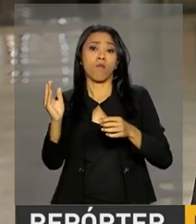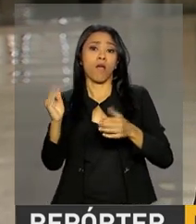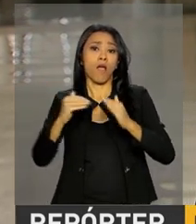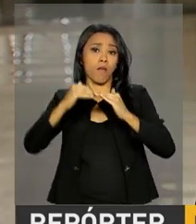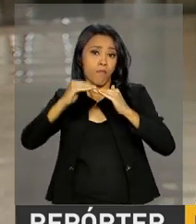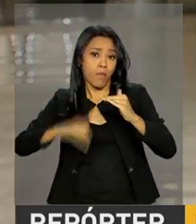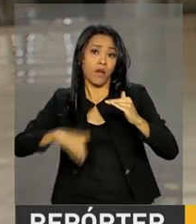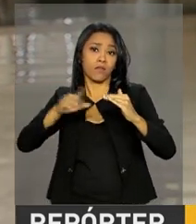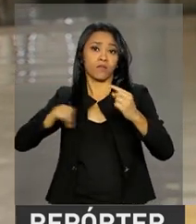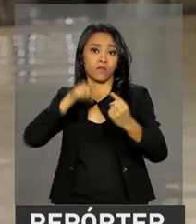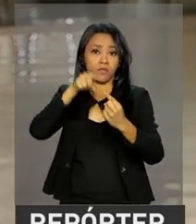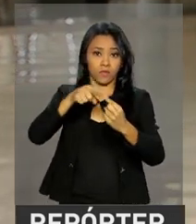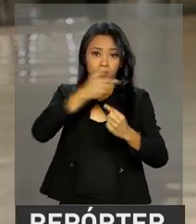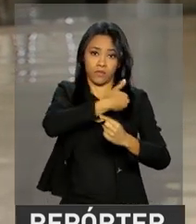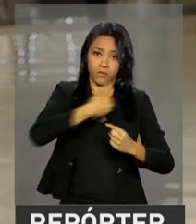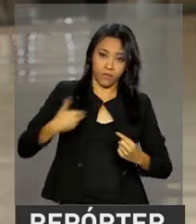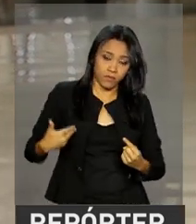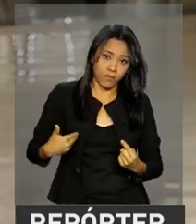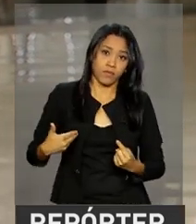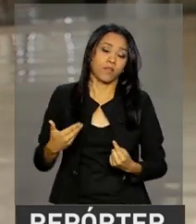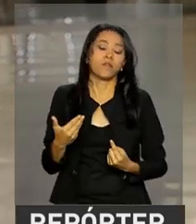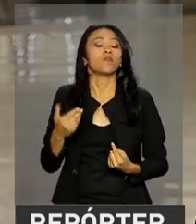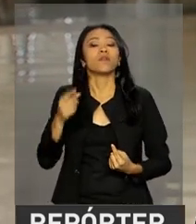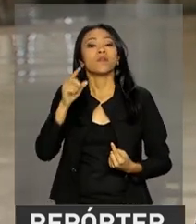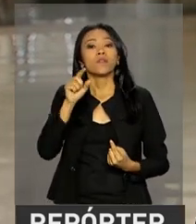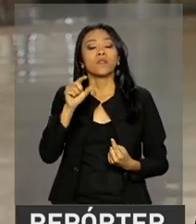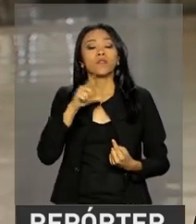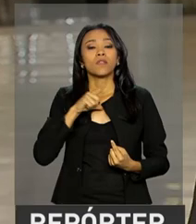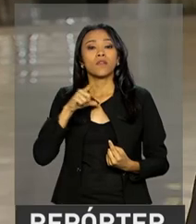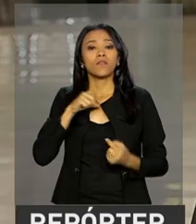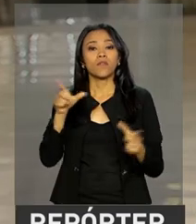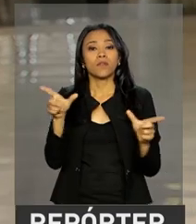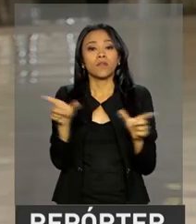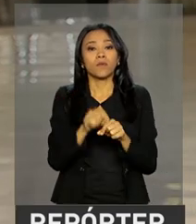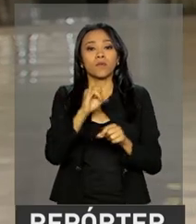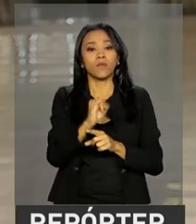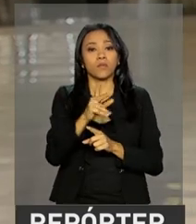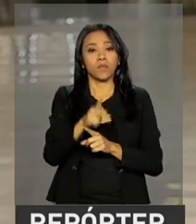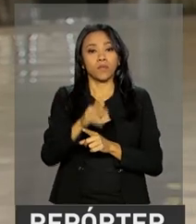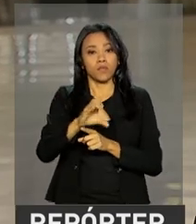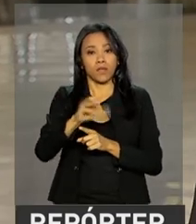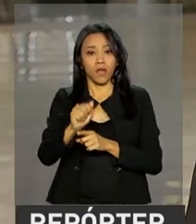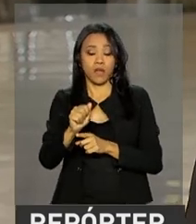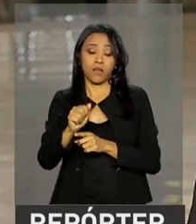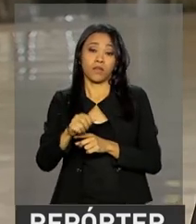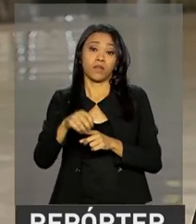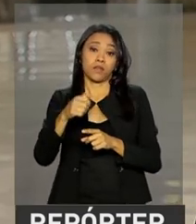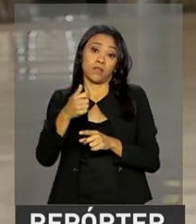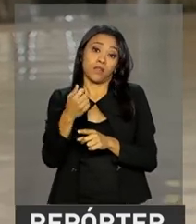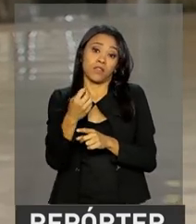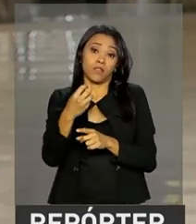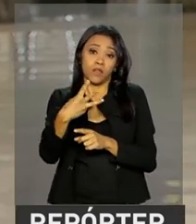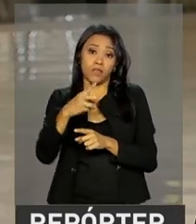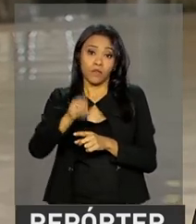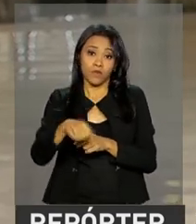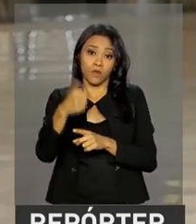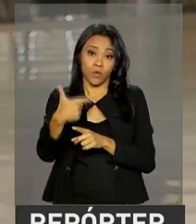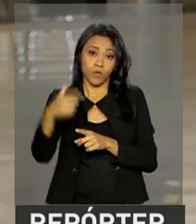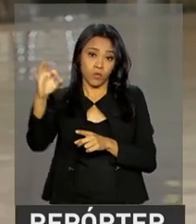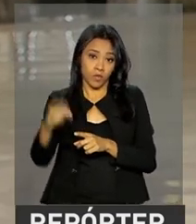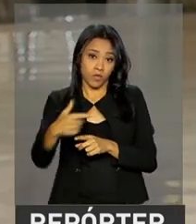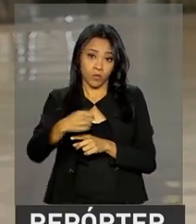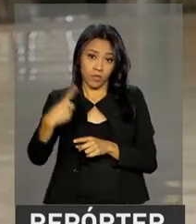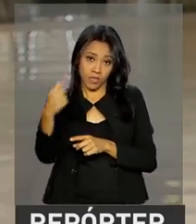do governo, do centro da meta do governo, com alta do IPCA de 3,2% em 2017 e